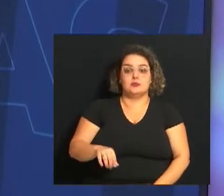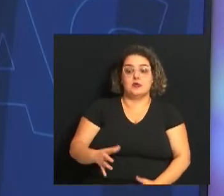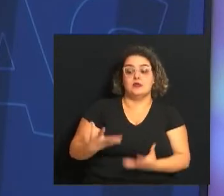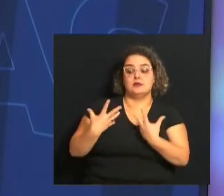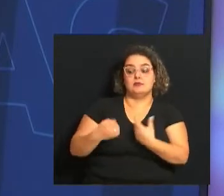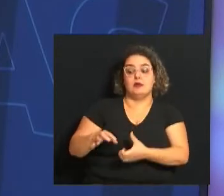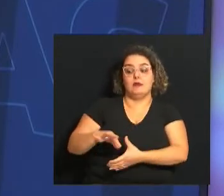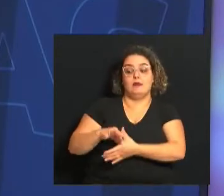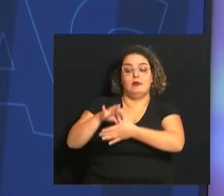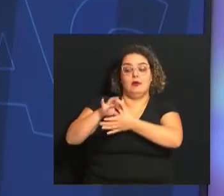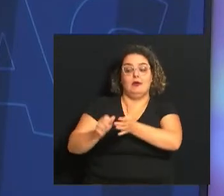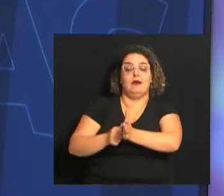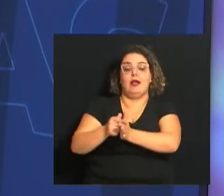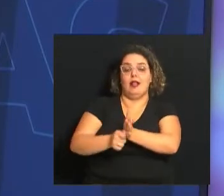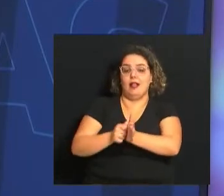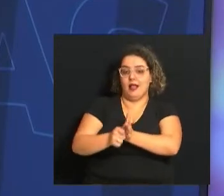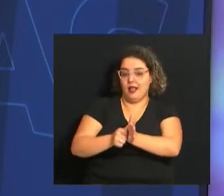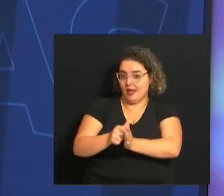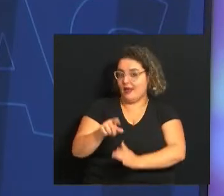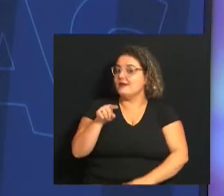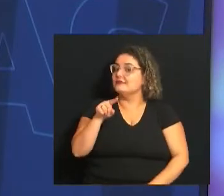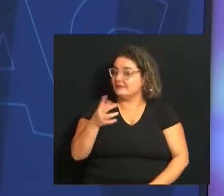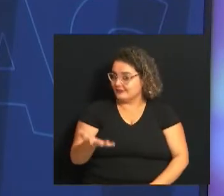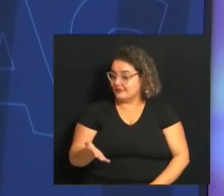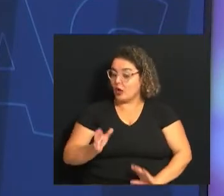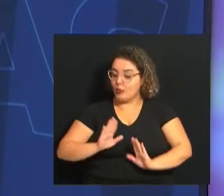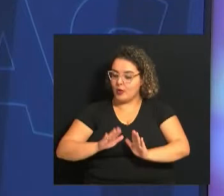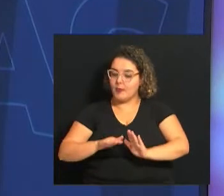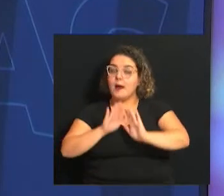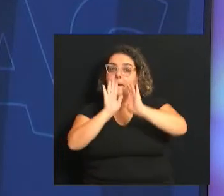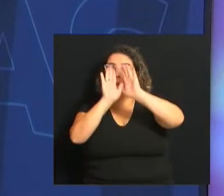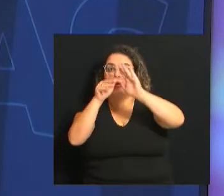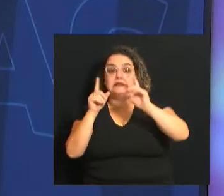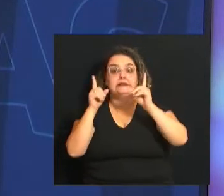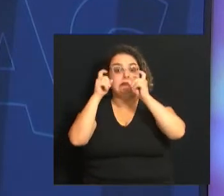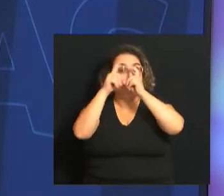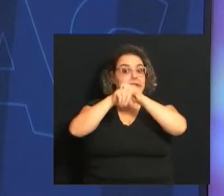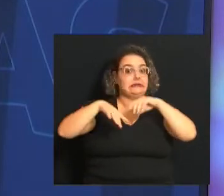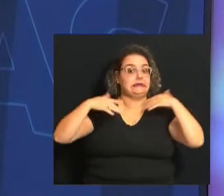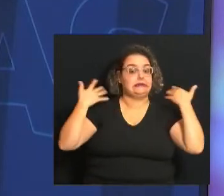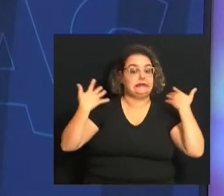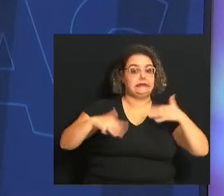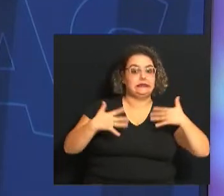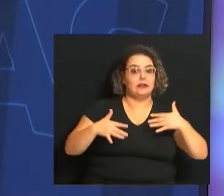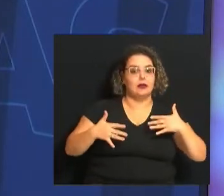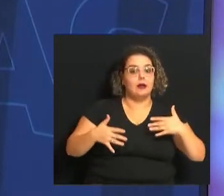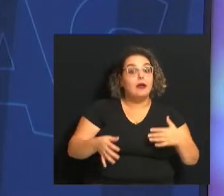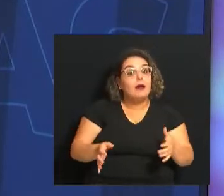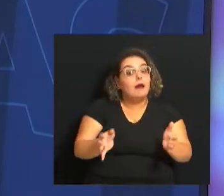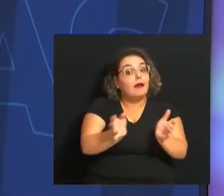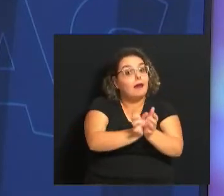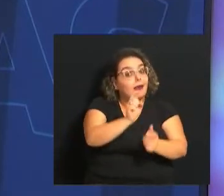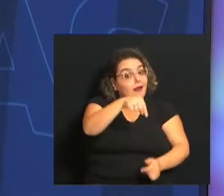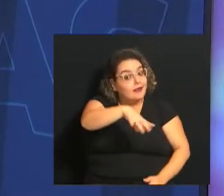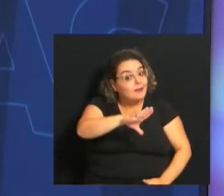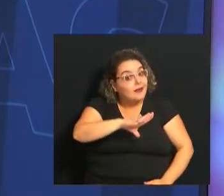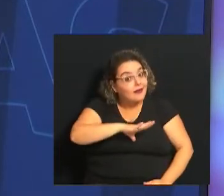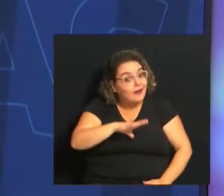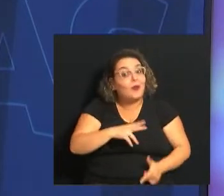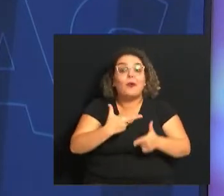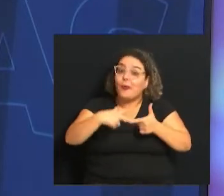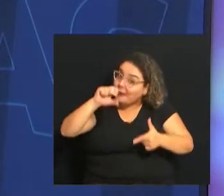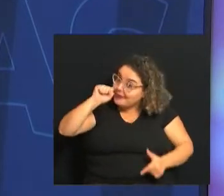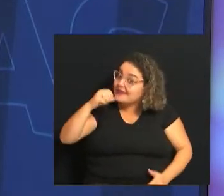invicto Araraquara. Uma partida difícil, complicada, e não é que a equipe campineira conquistou a